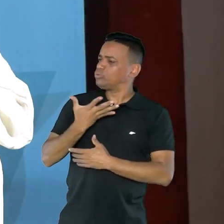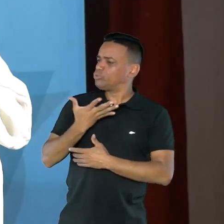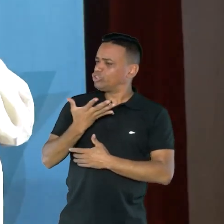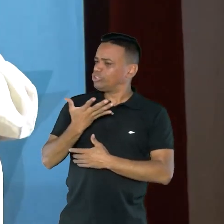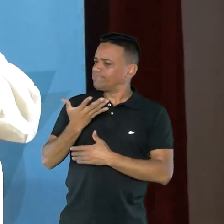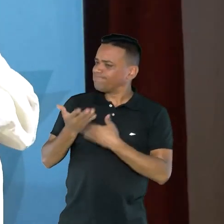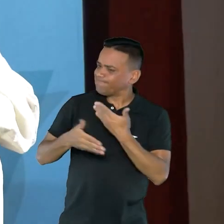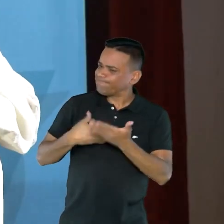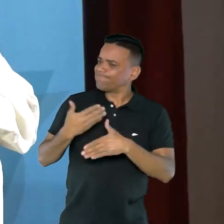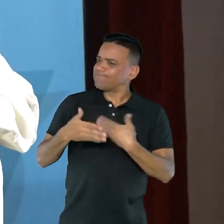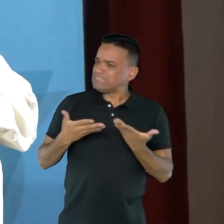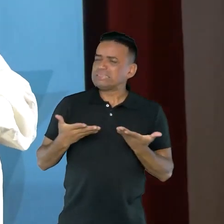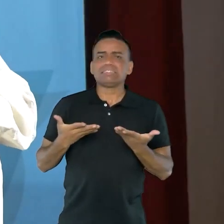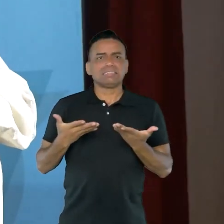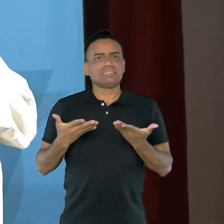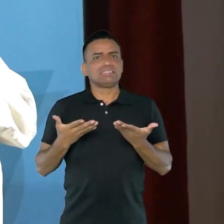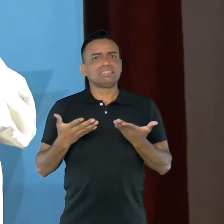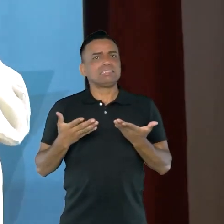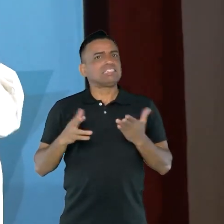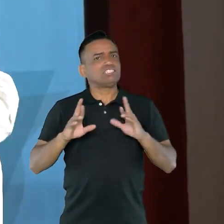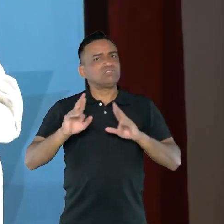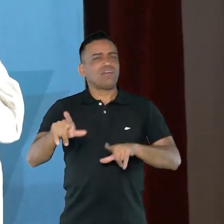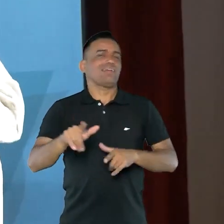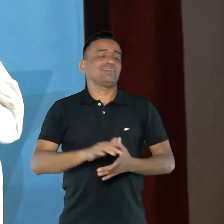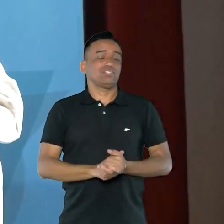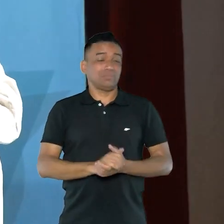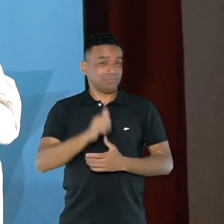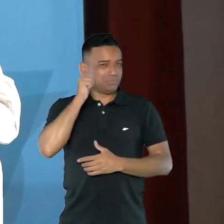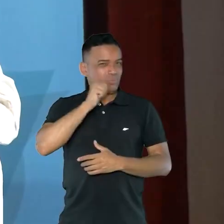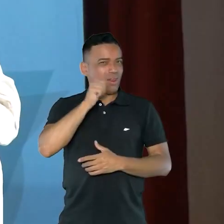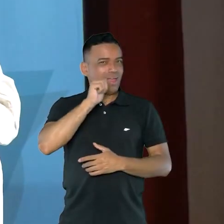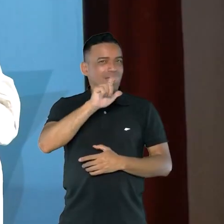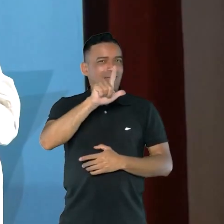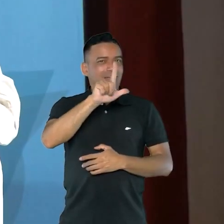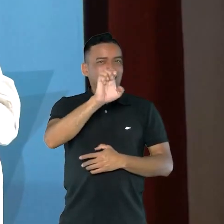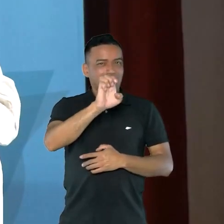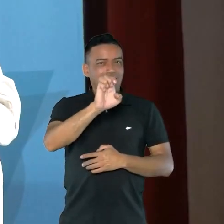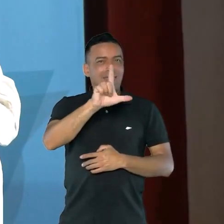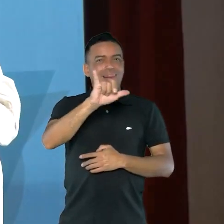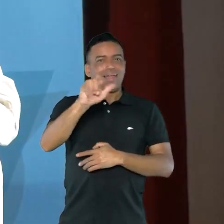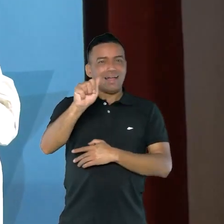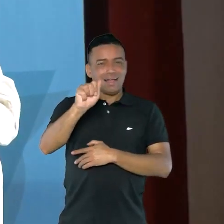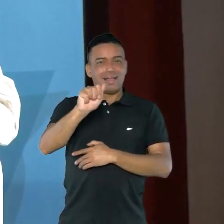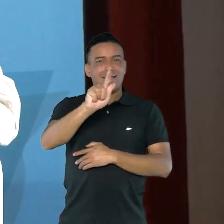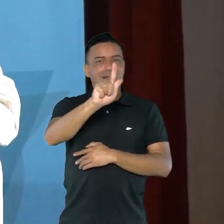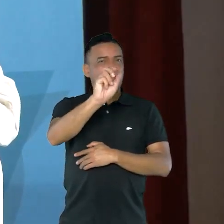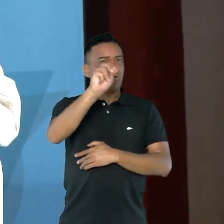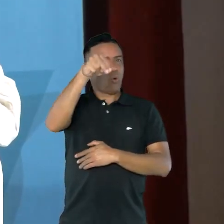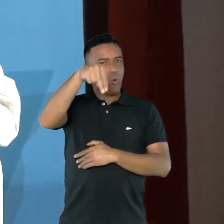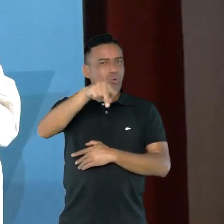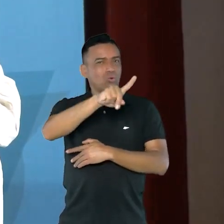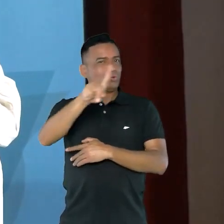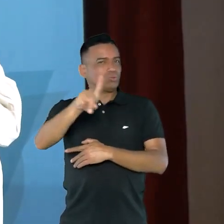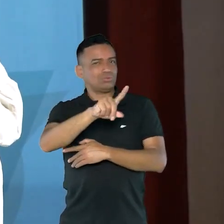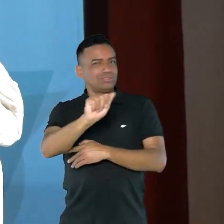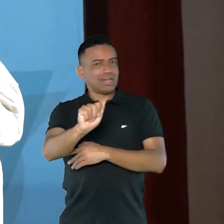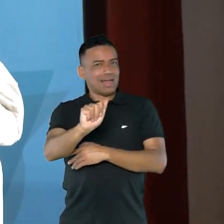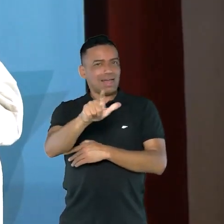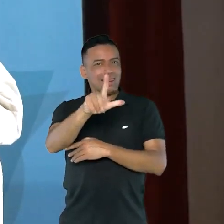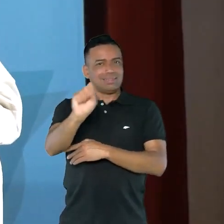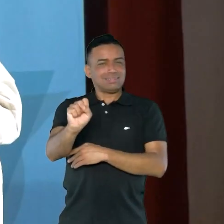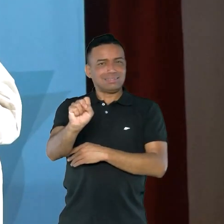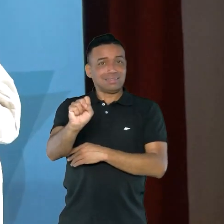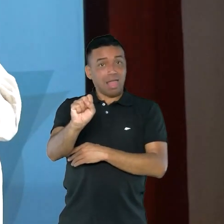né? Historicamente, a Lélia Gonzalez é uma autora que trabalha essa questão, né? De que há